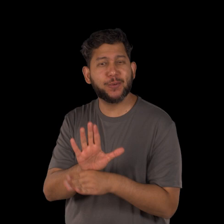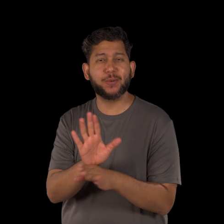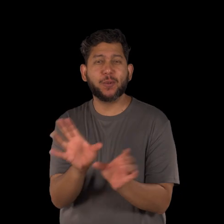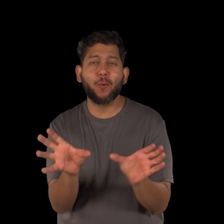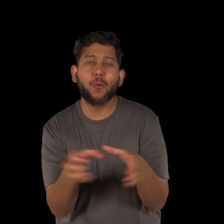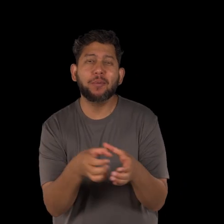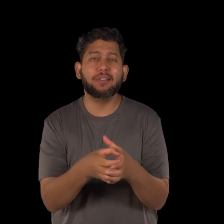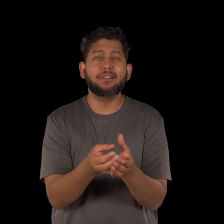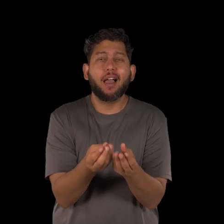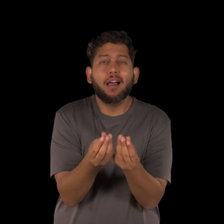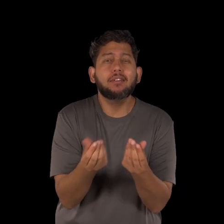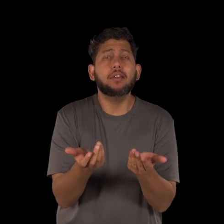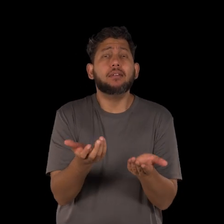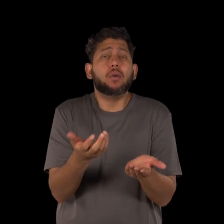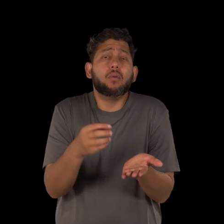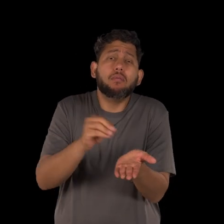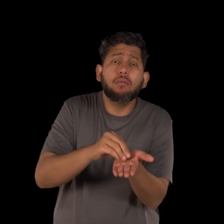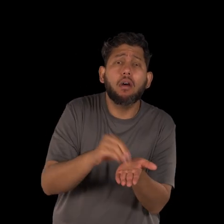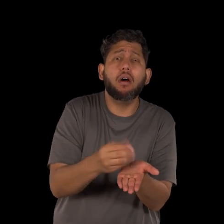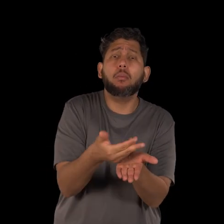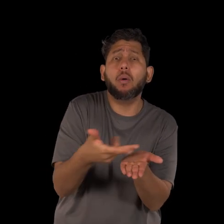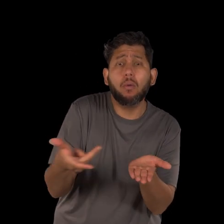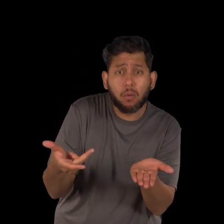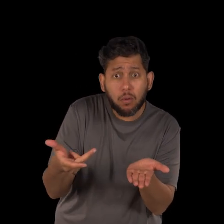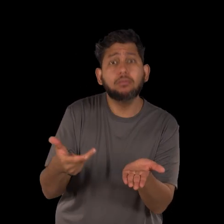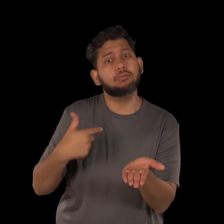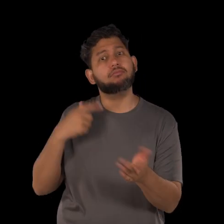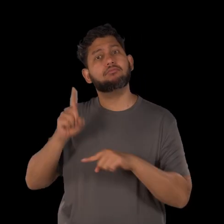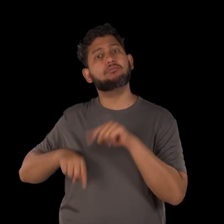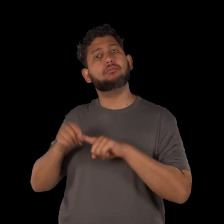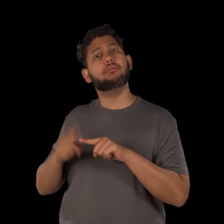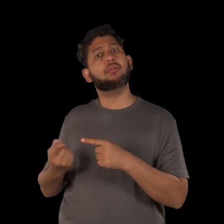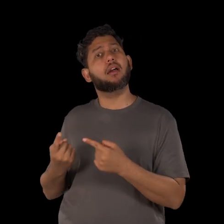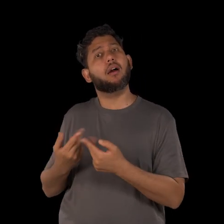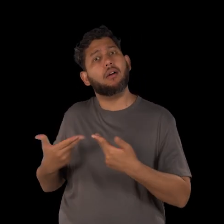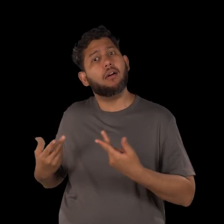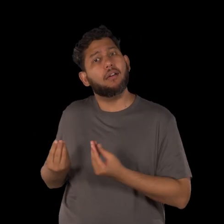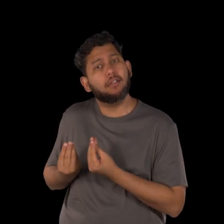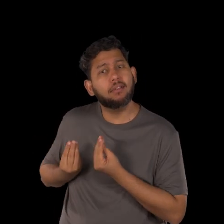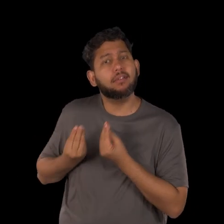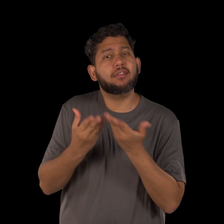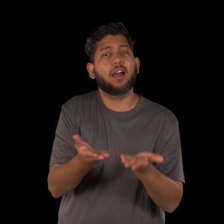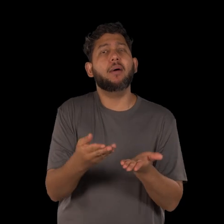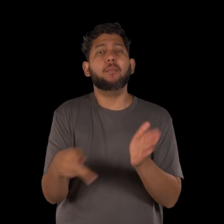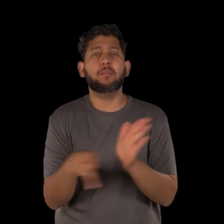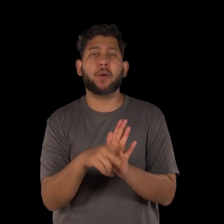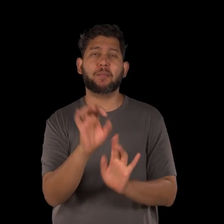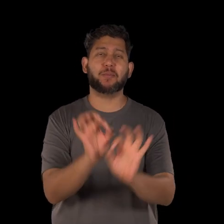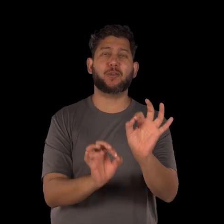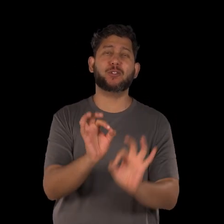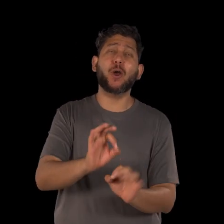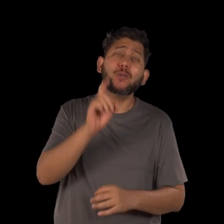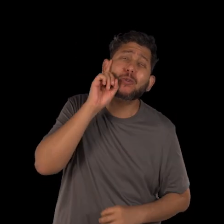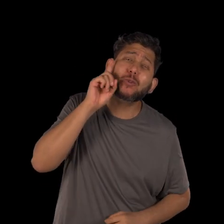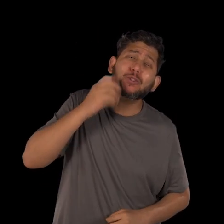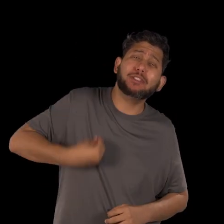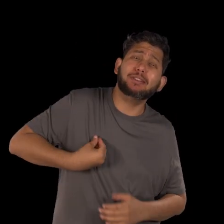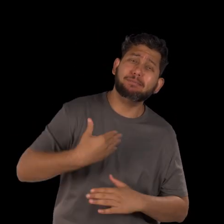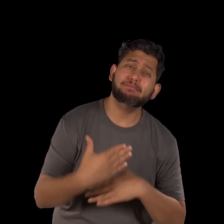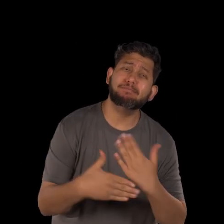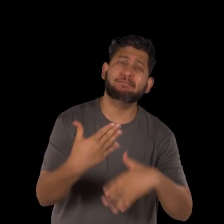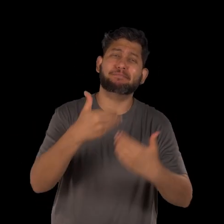que sejam de alguma forma carentes de conteúdo e ou materiais que possam incorporar os projetos culturais em seu dia a